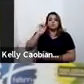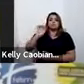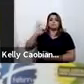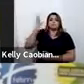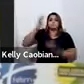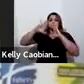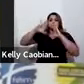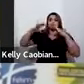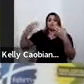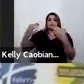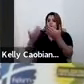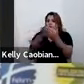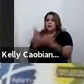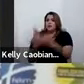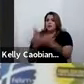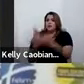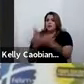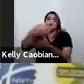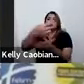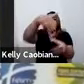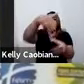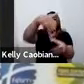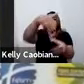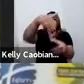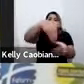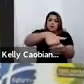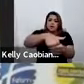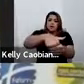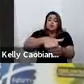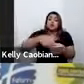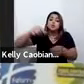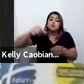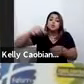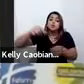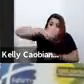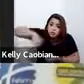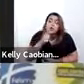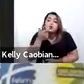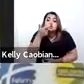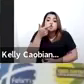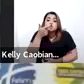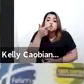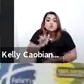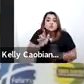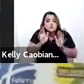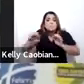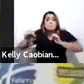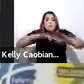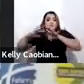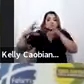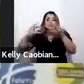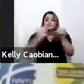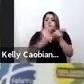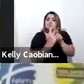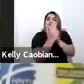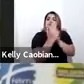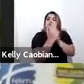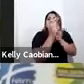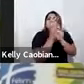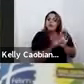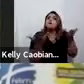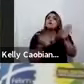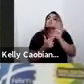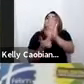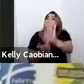a votação. Nós conseguimos, com a mobilização de todos, uma grande vitória. E eu gostaria que você analisasse essa vitória